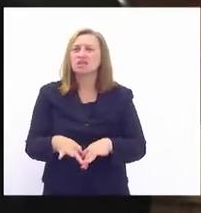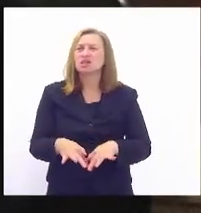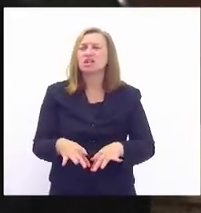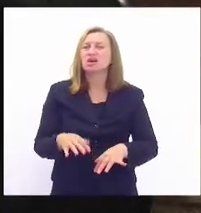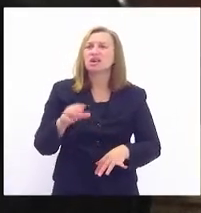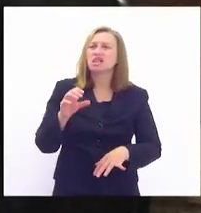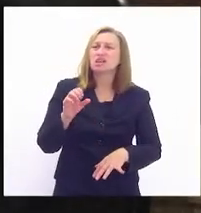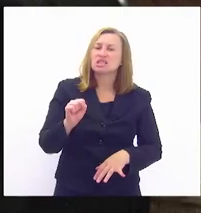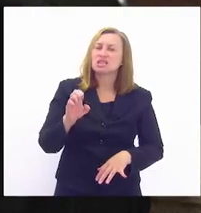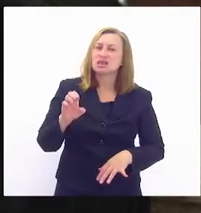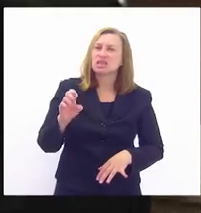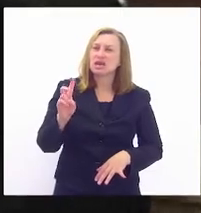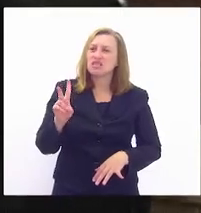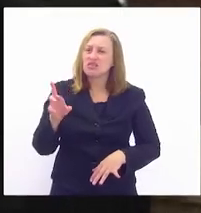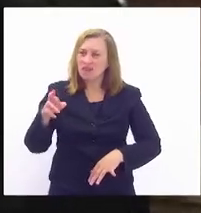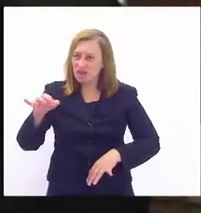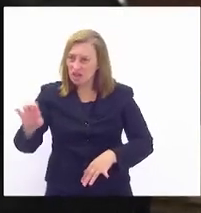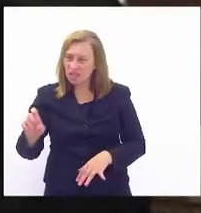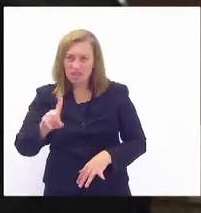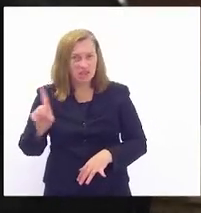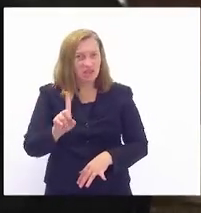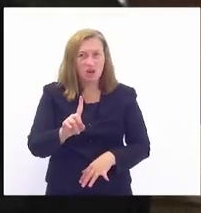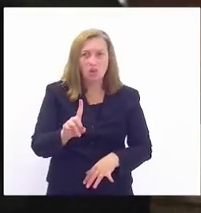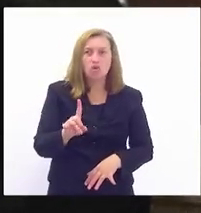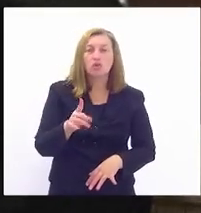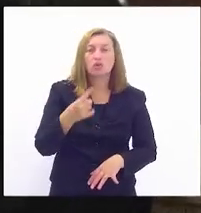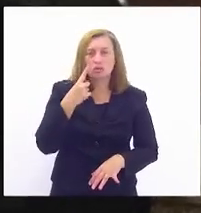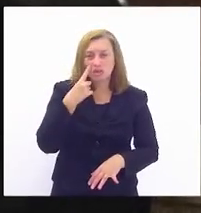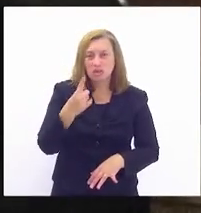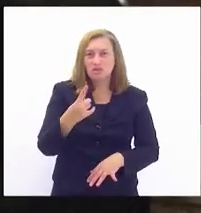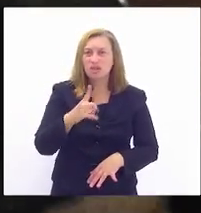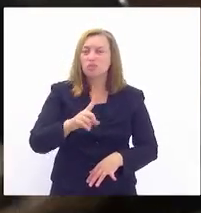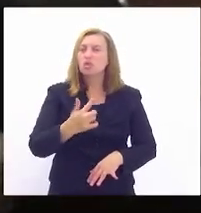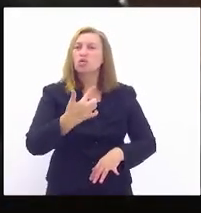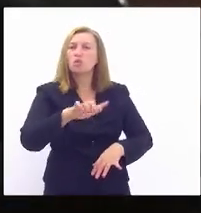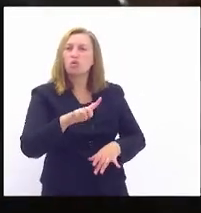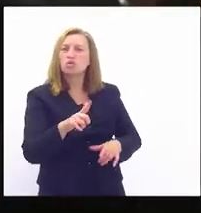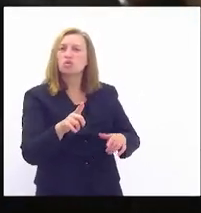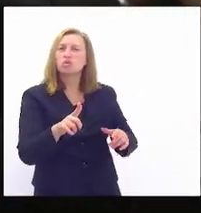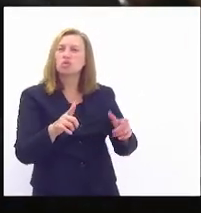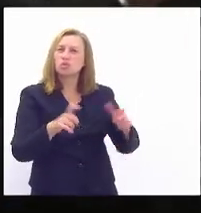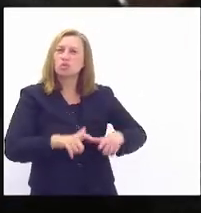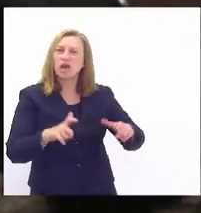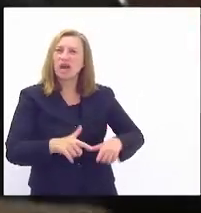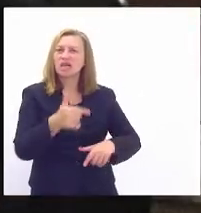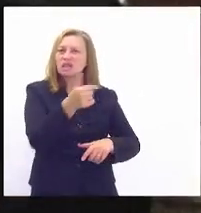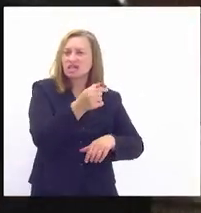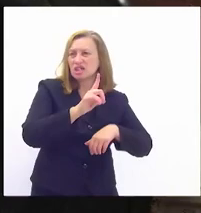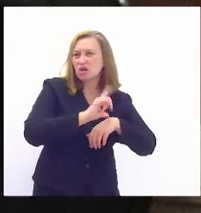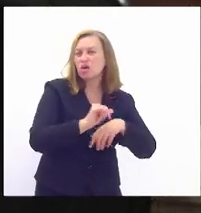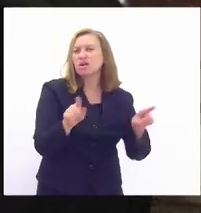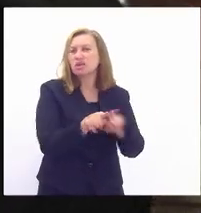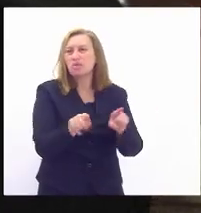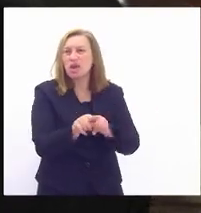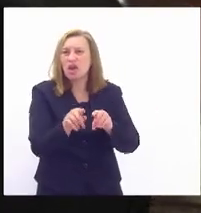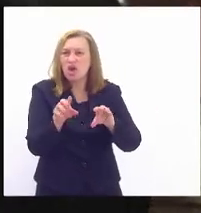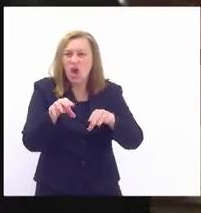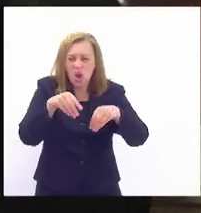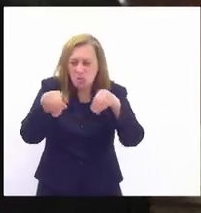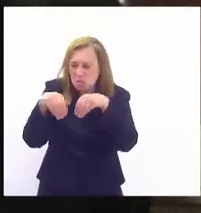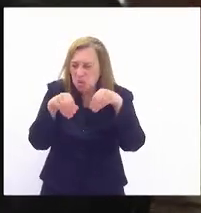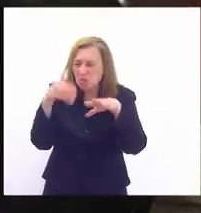Siderville, porque não é só o Siderville. Quando você passa no conforto, por volta de 17 horas também, é uma poeira que você não